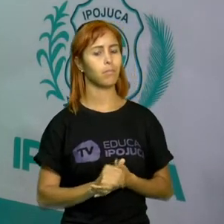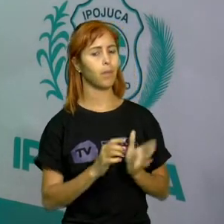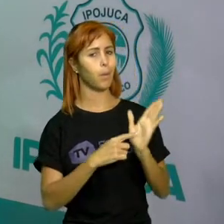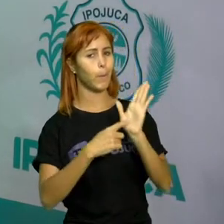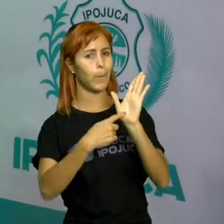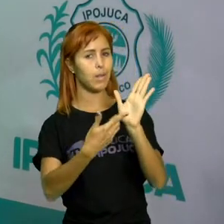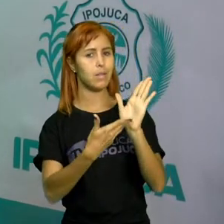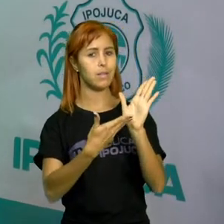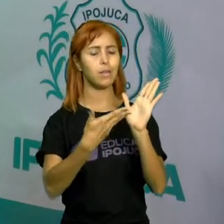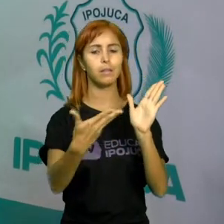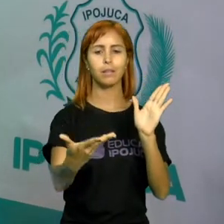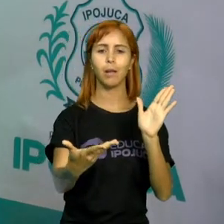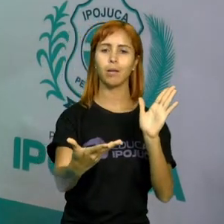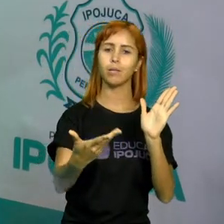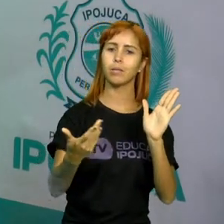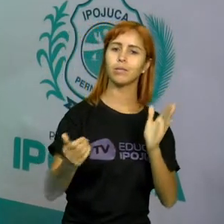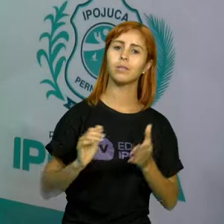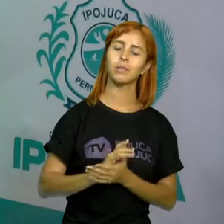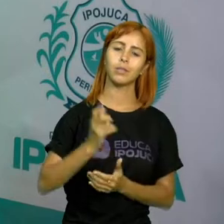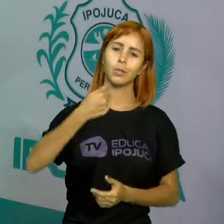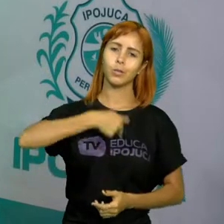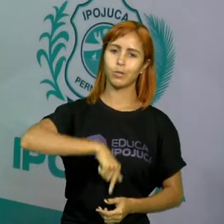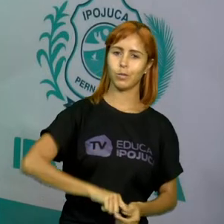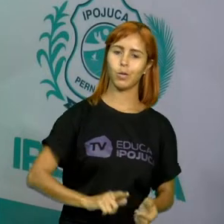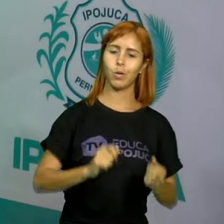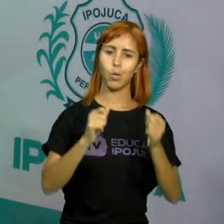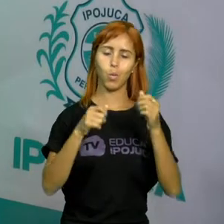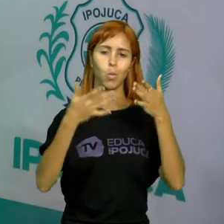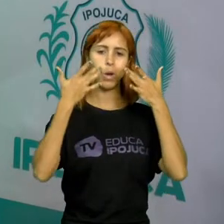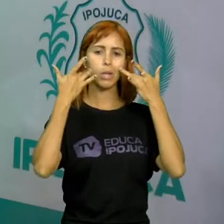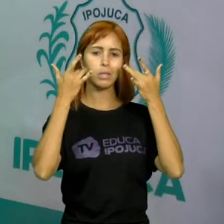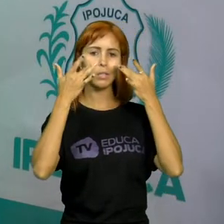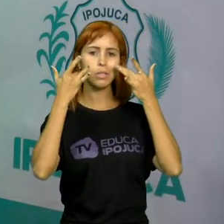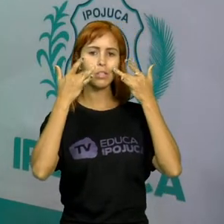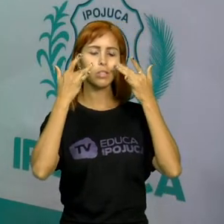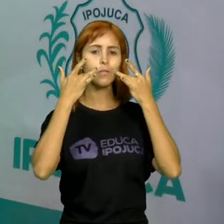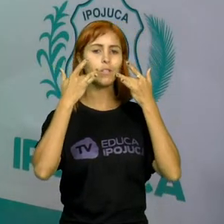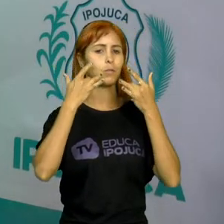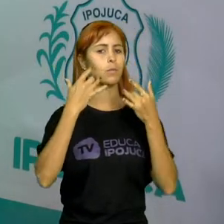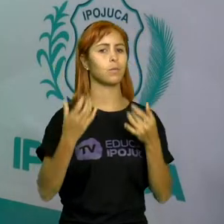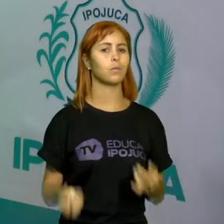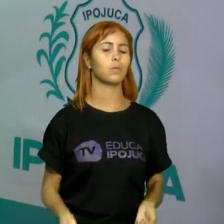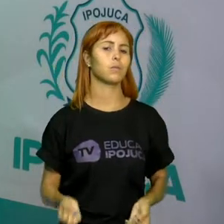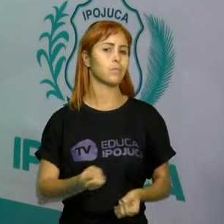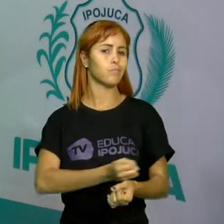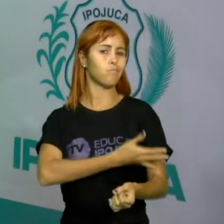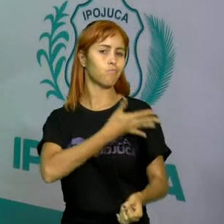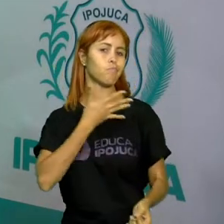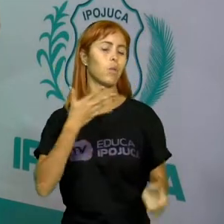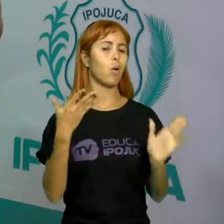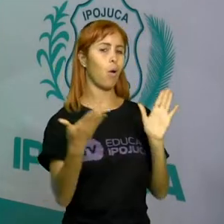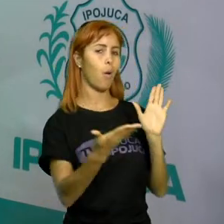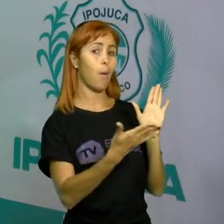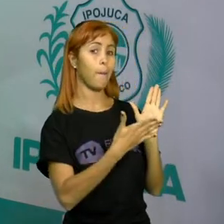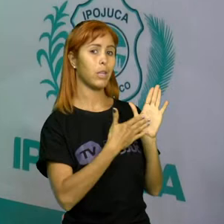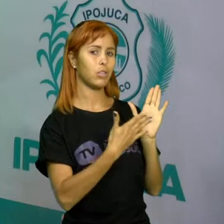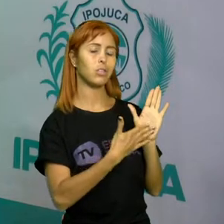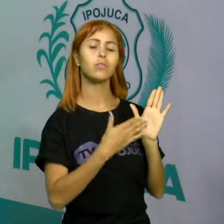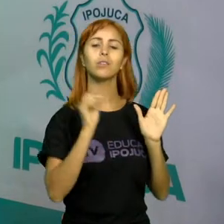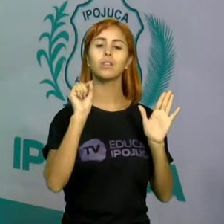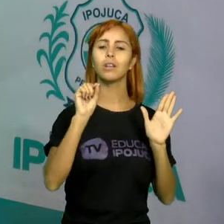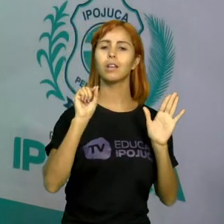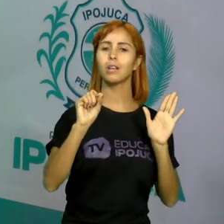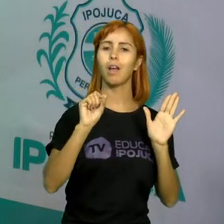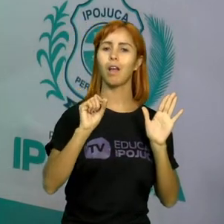Apresenta uma intencionalidade, porque o artista construiu com a intenção, um propósito, o que ele quer passar